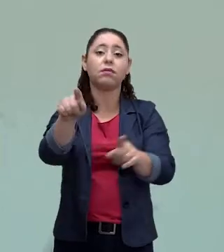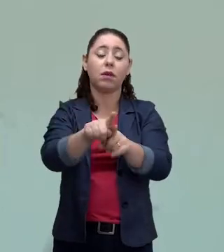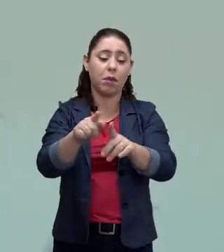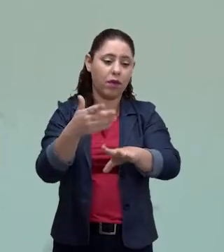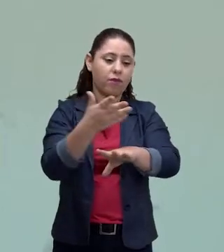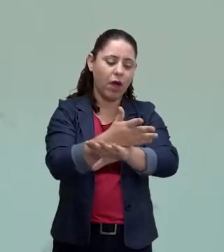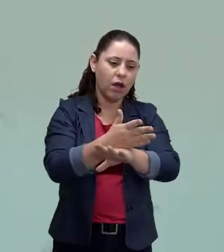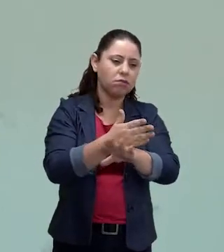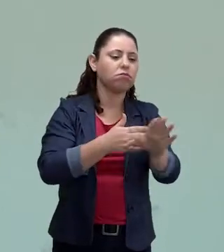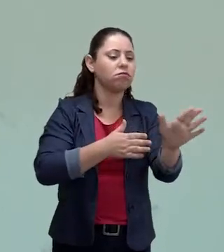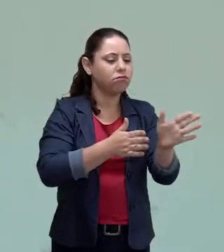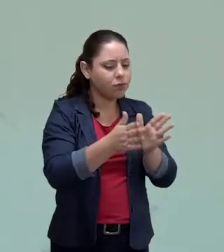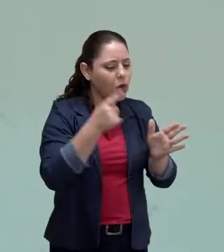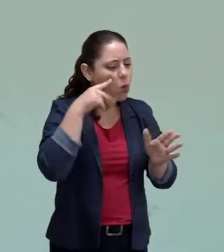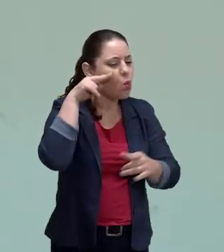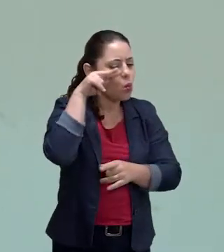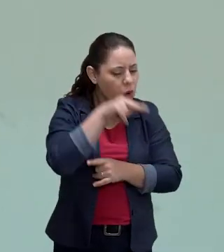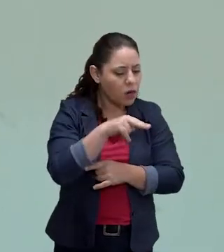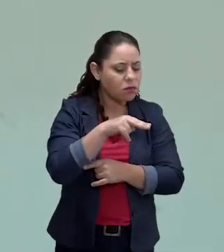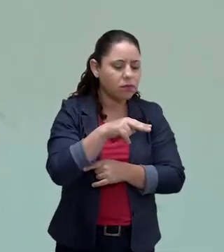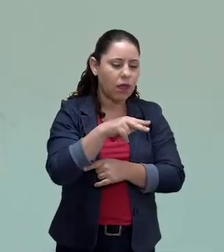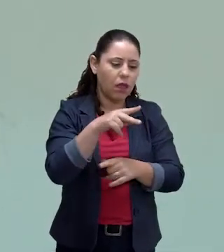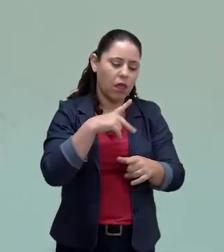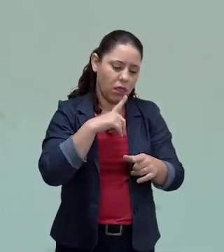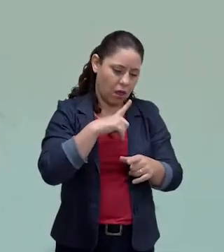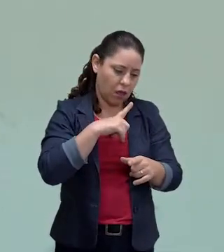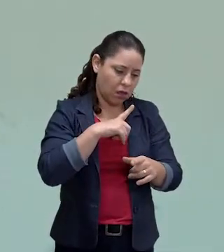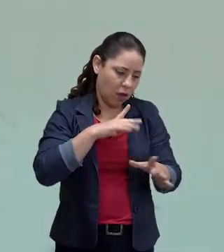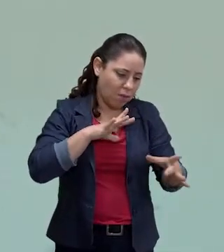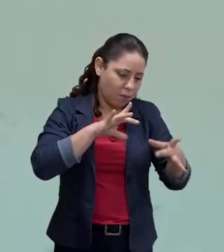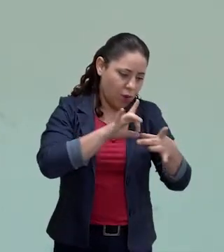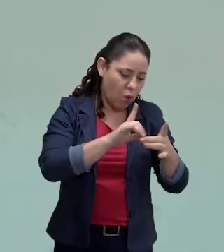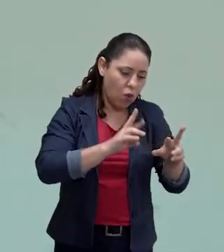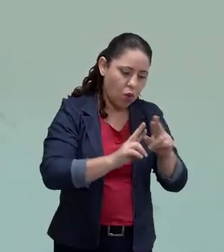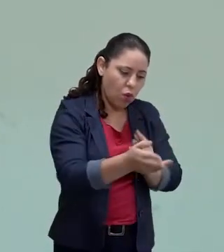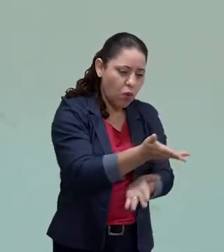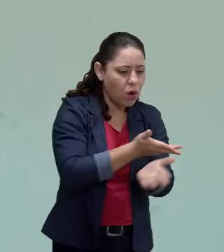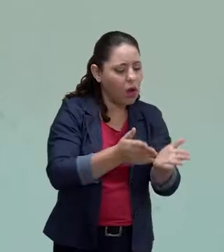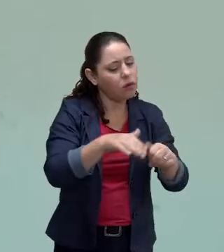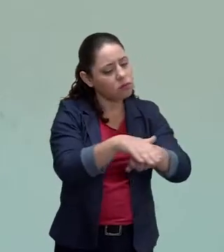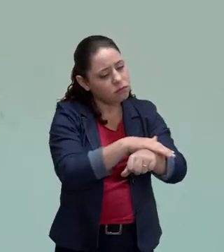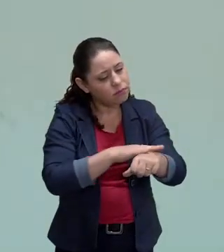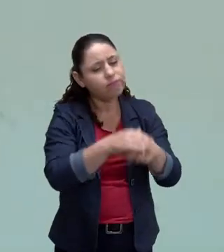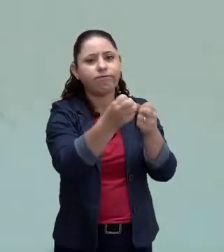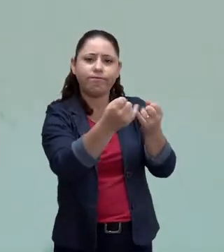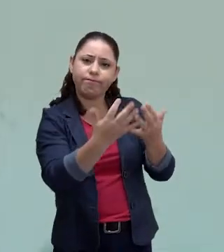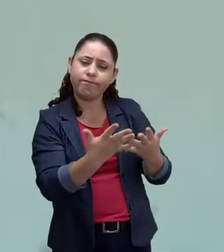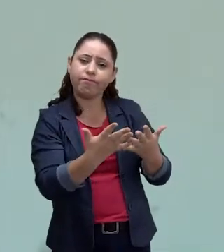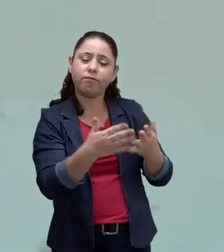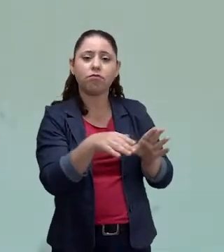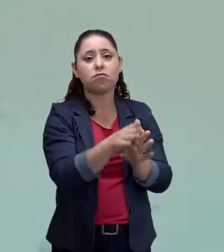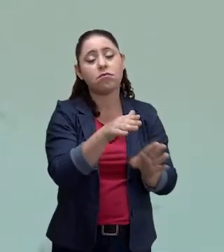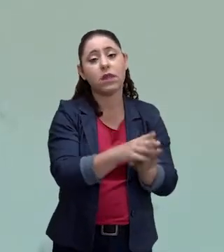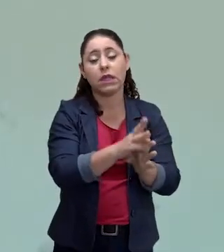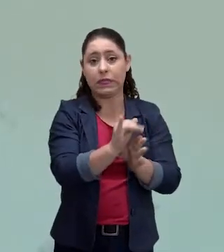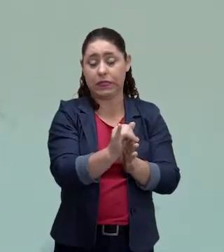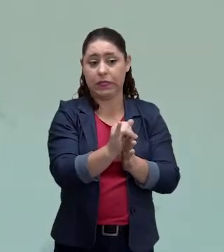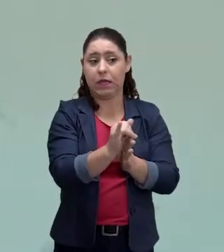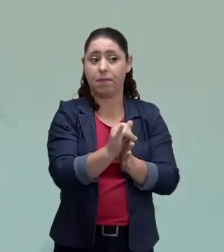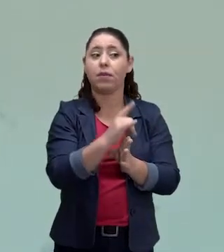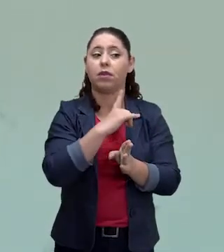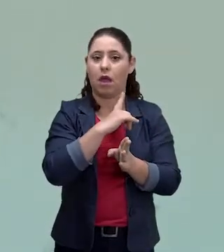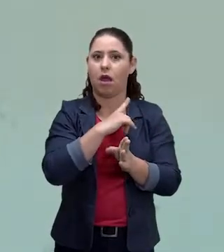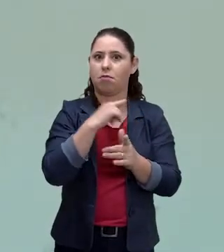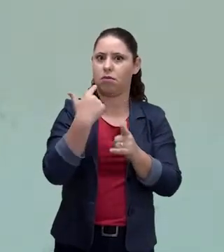busca ativa, que acessa aquele paciente e tenta estabelecer com ele uma interlocução já imediata. Se ele está em